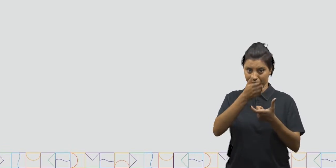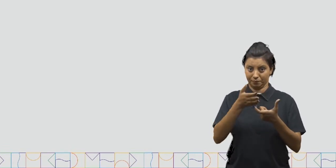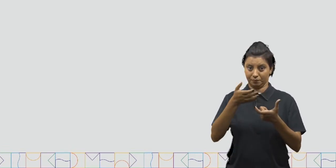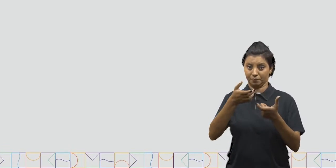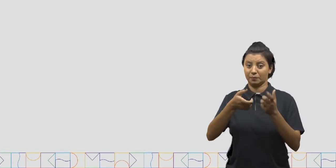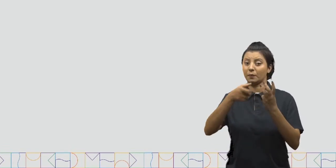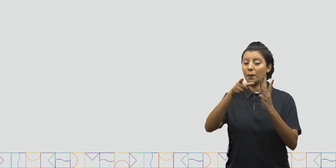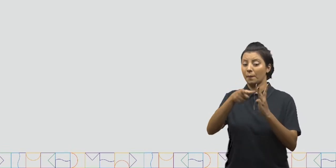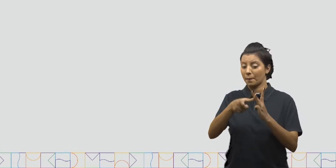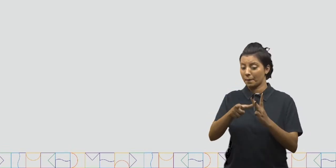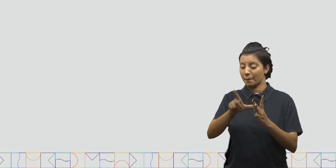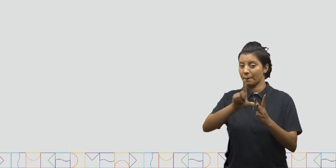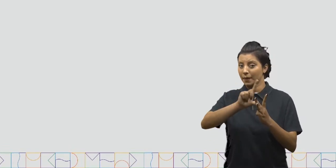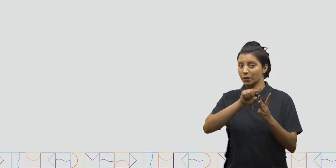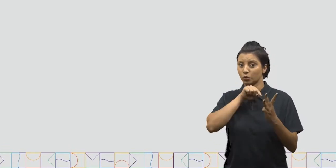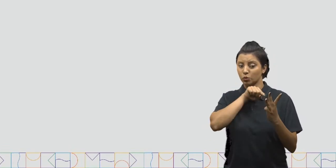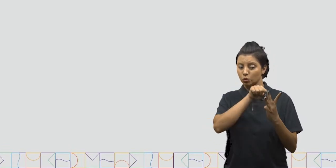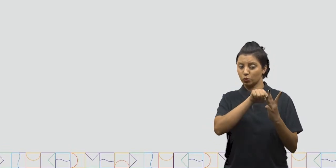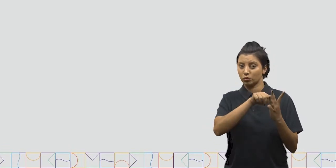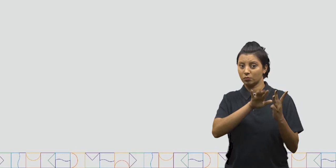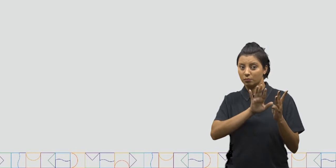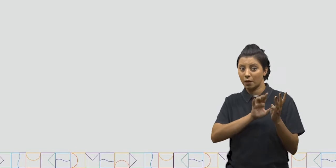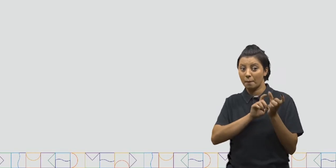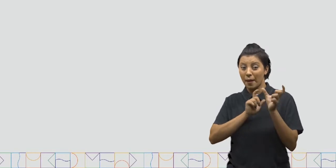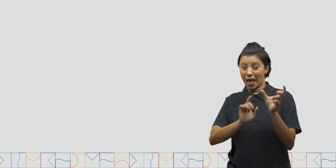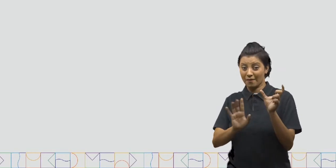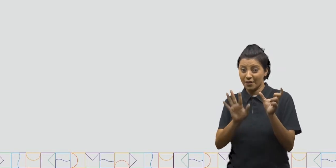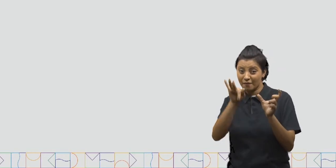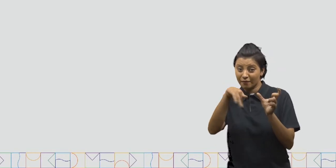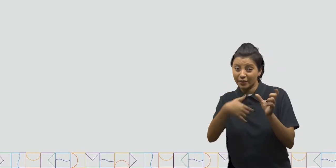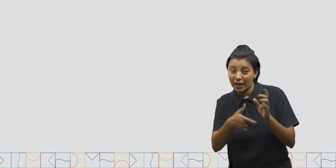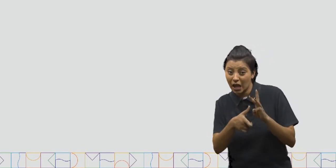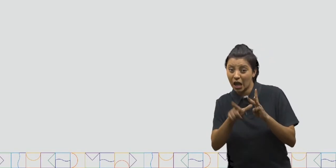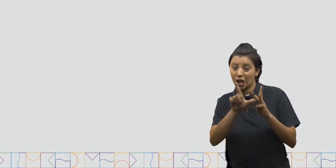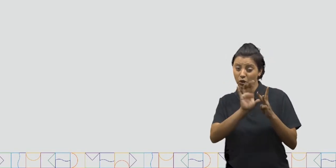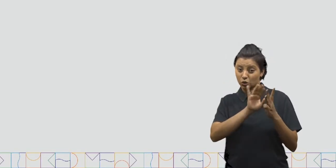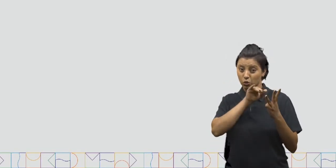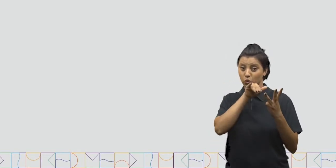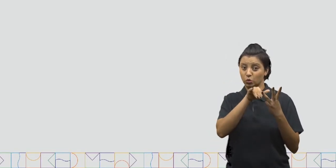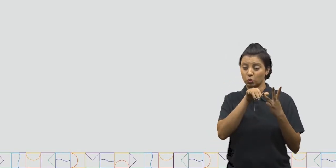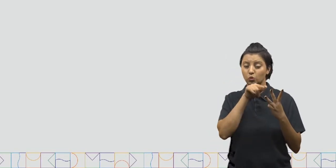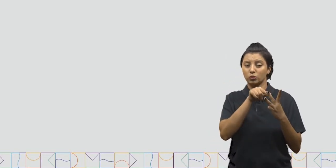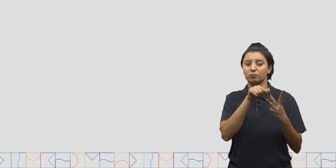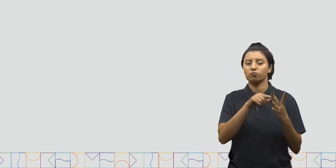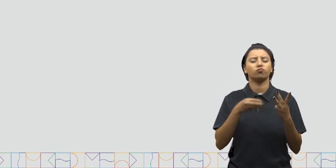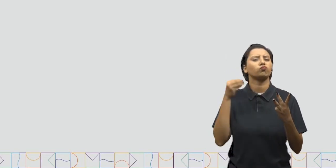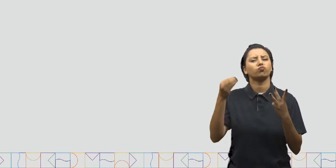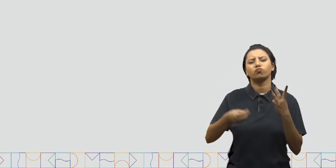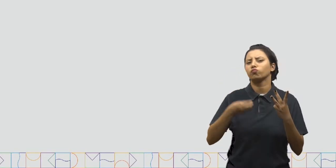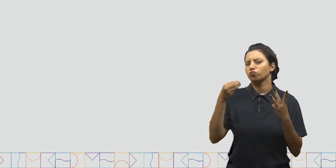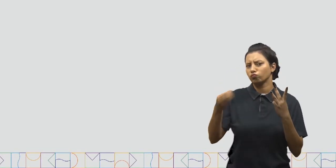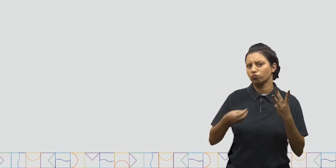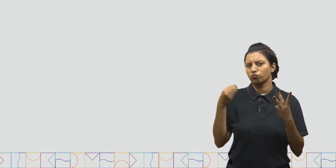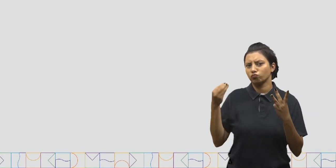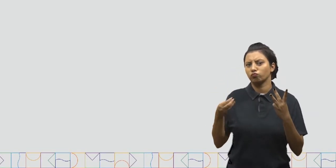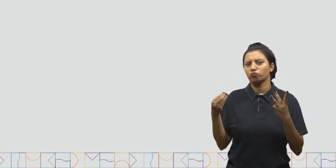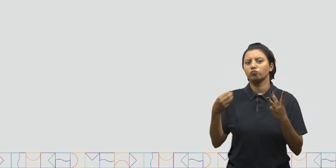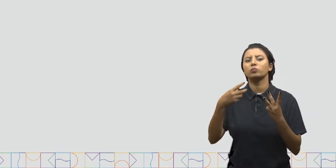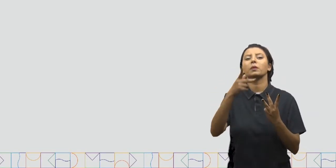penúltima sílaba, ou seja, no final da palavra antes da última sílaba, ela é classificada